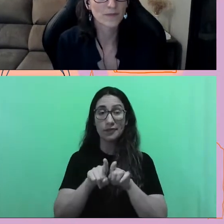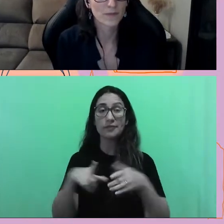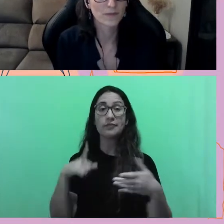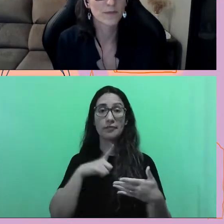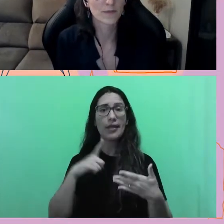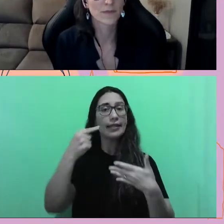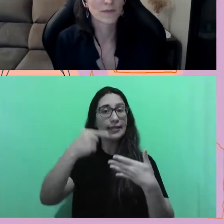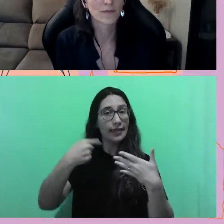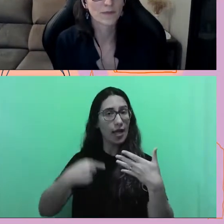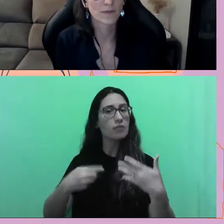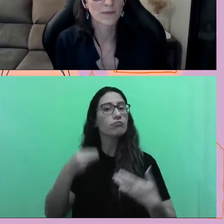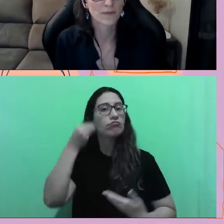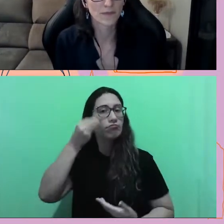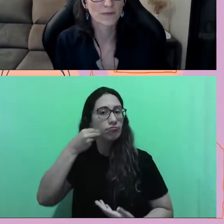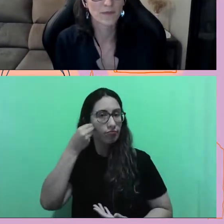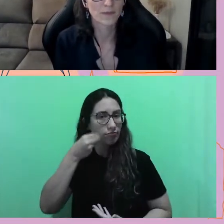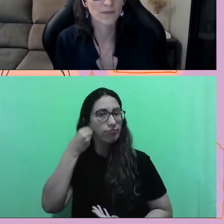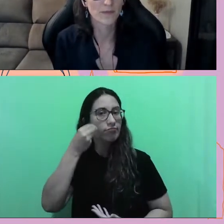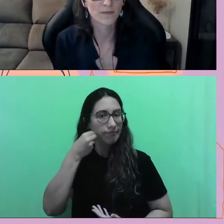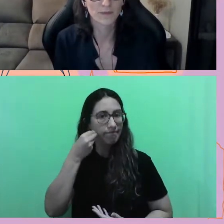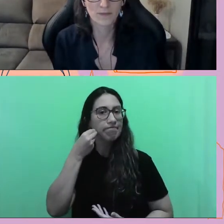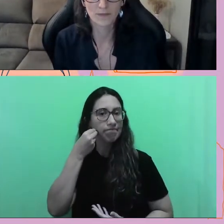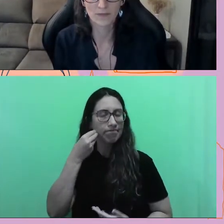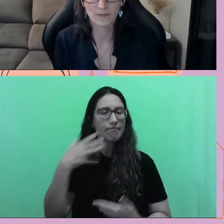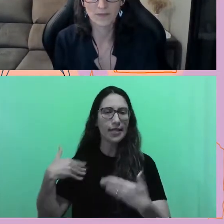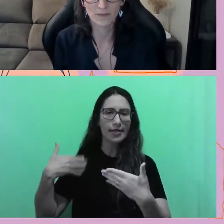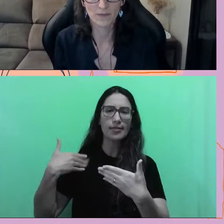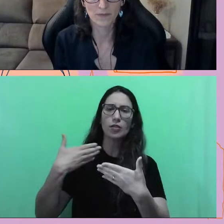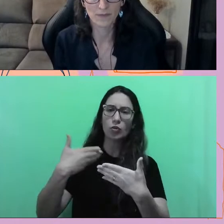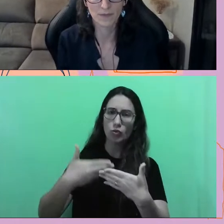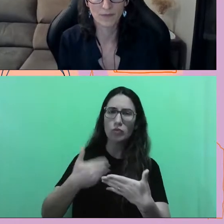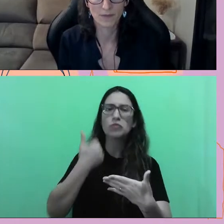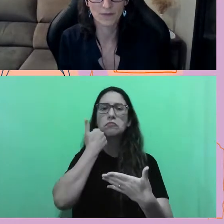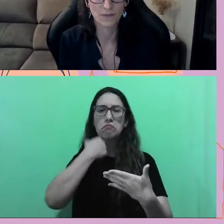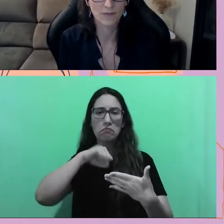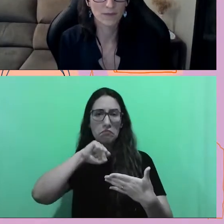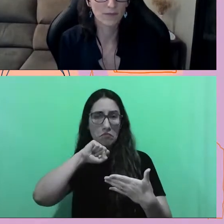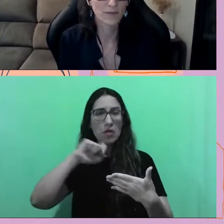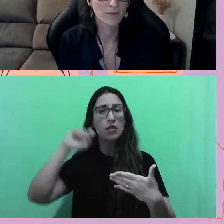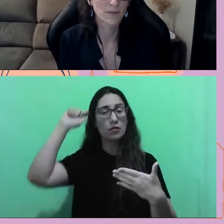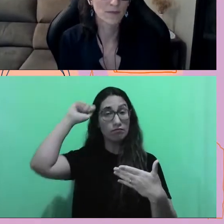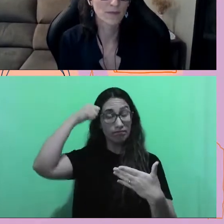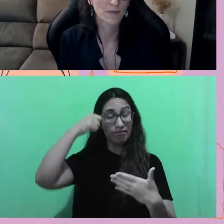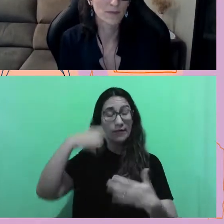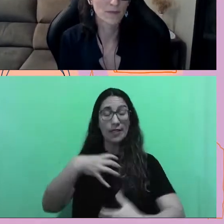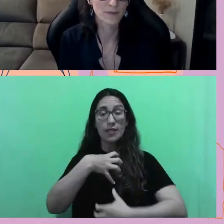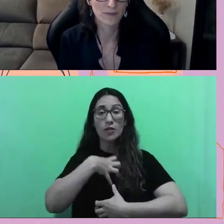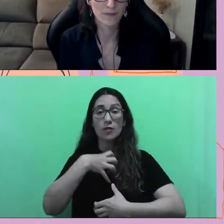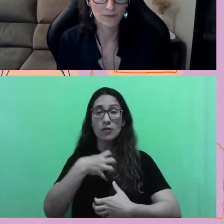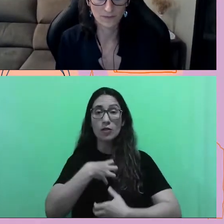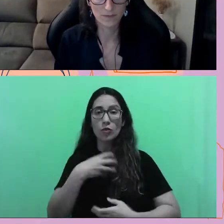essa experiência e é sempre um embate muito grande, assim, porque